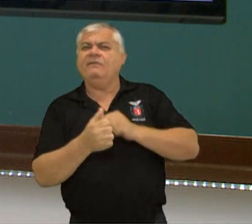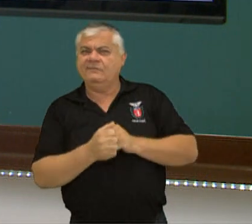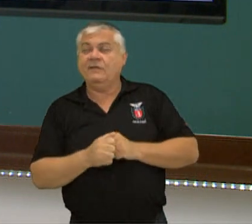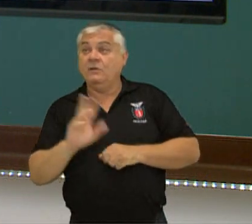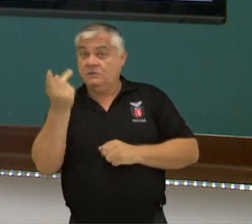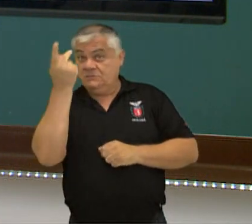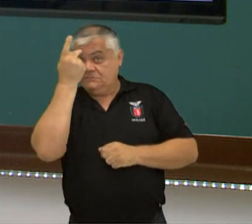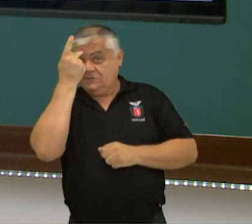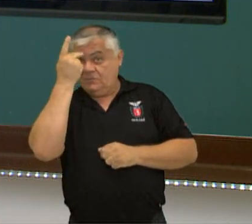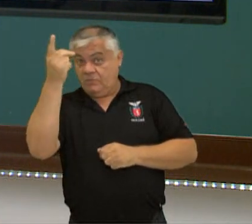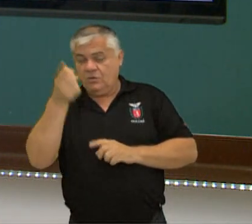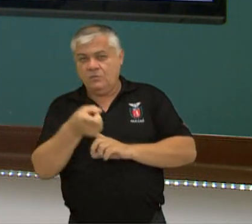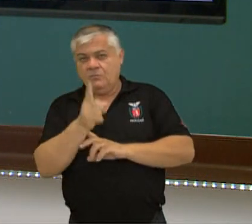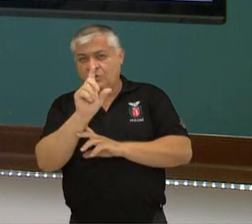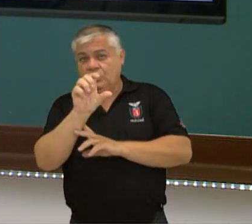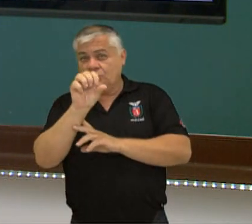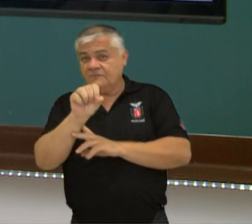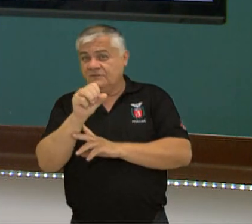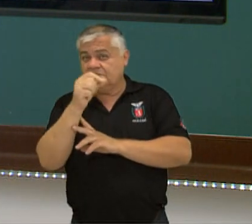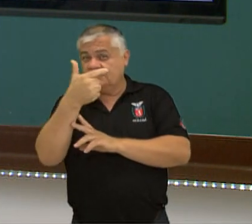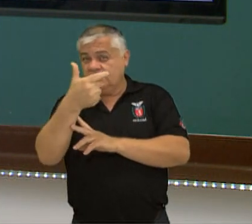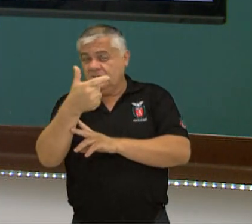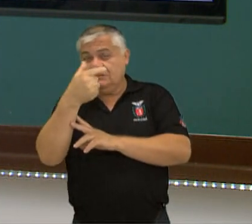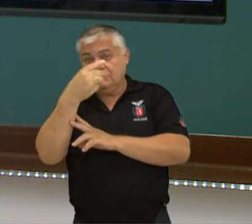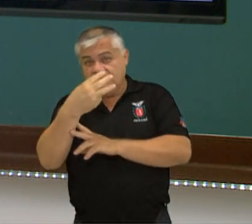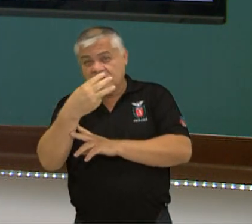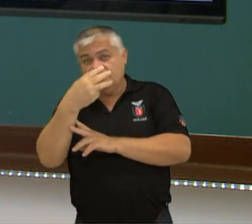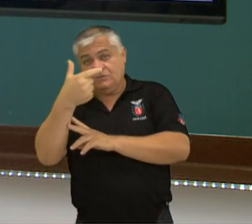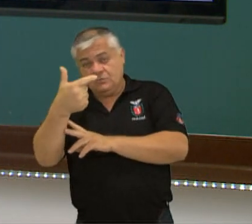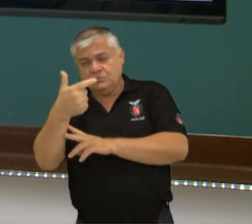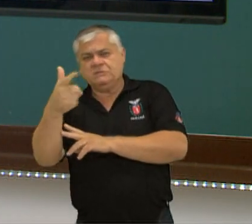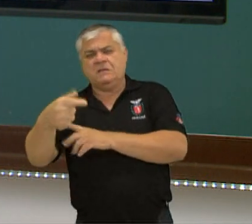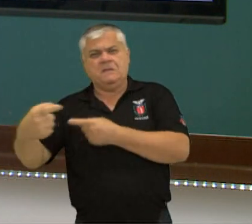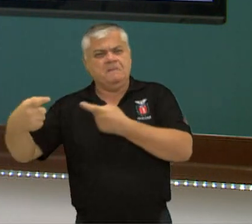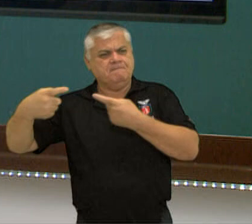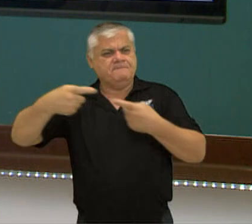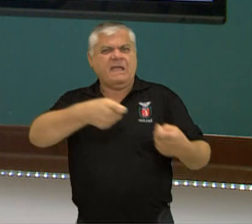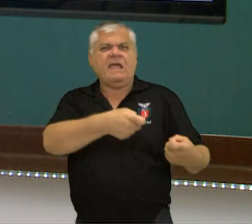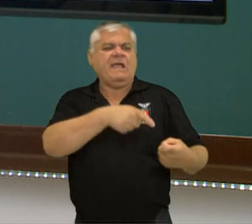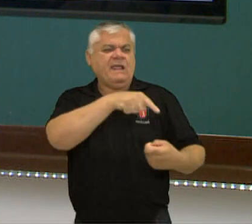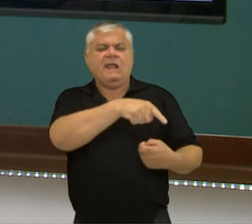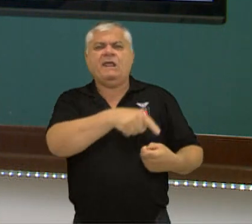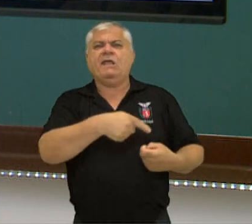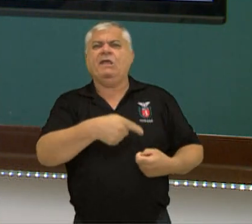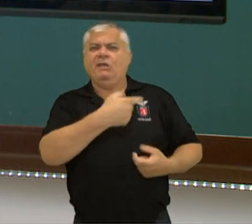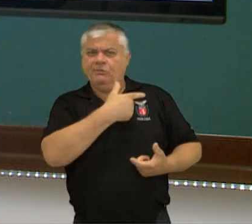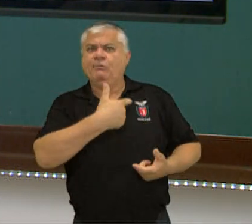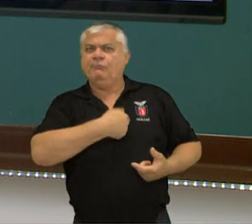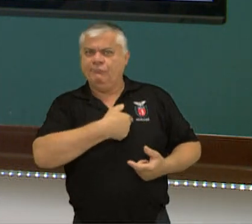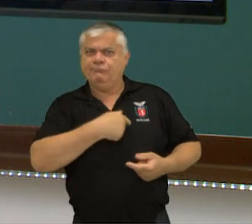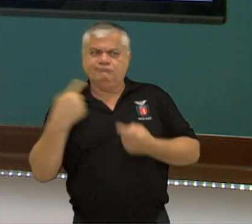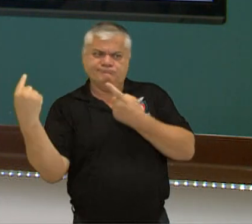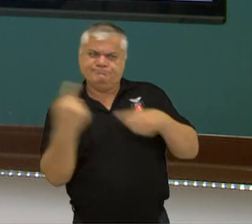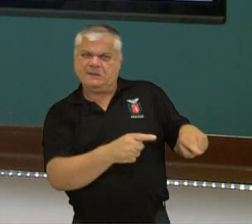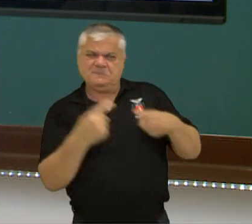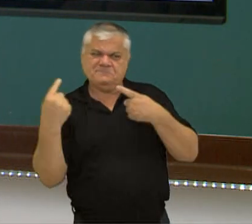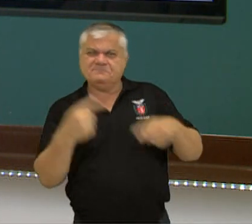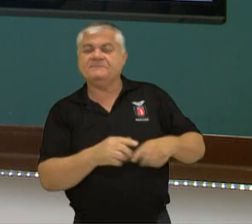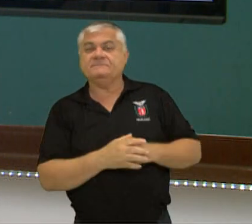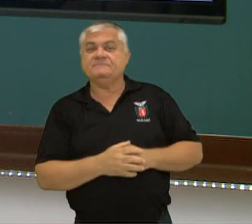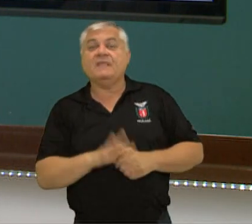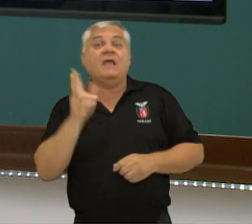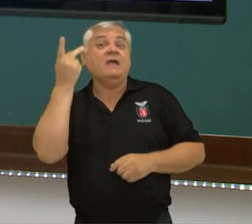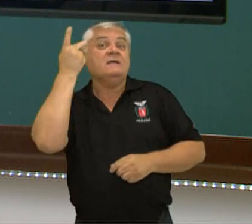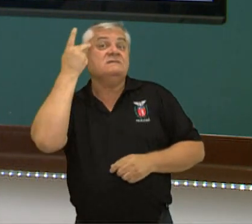São Paulo, em 1932, entrou em guerra contra o governo federal. São Paulo